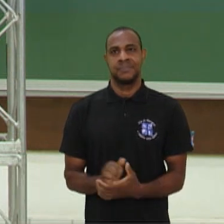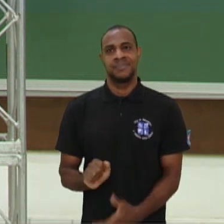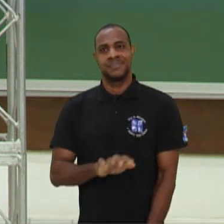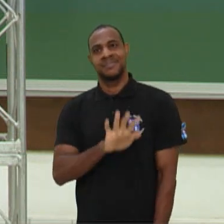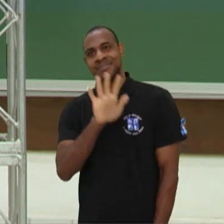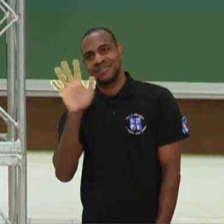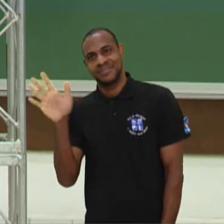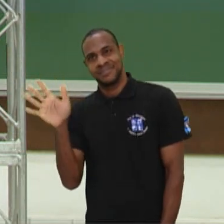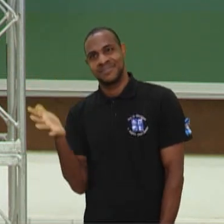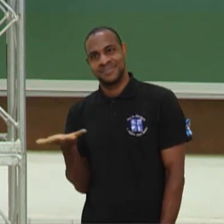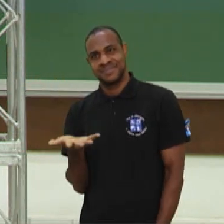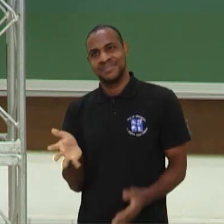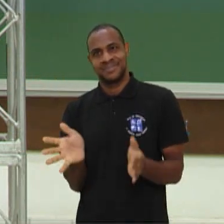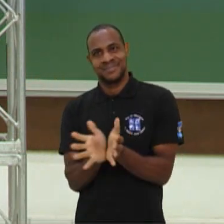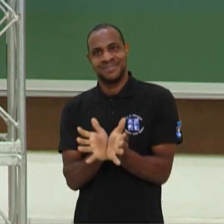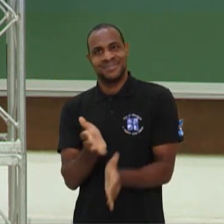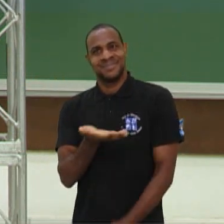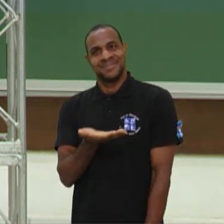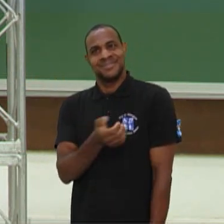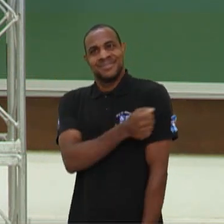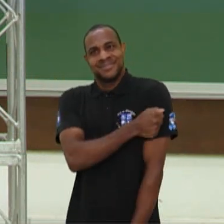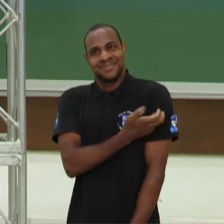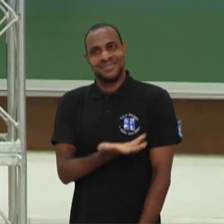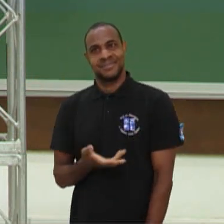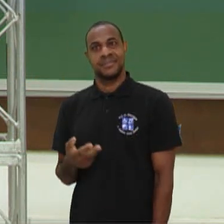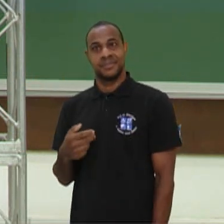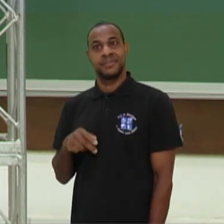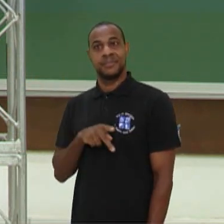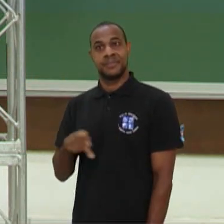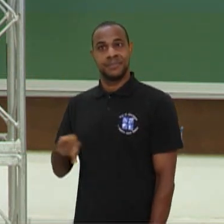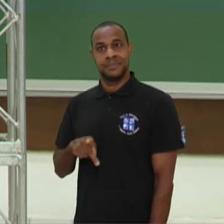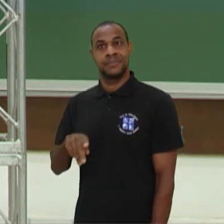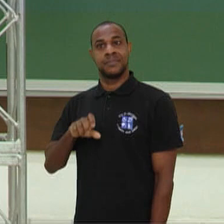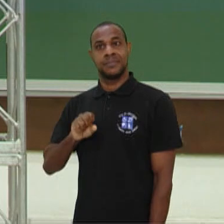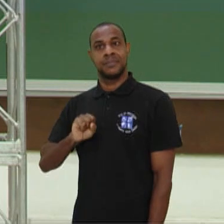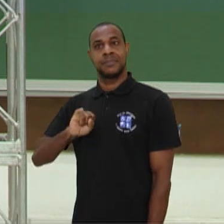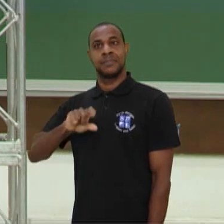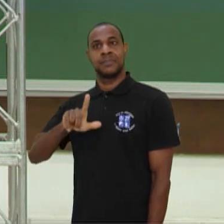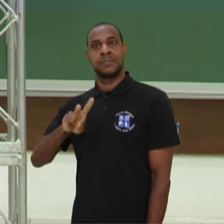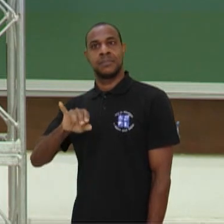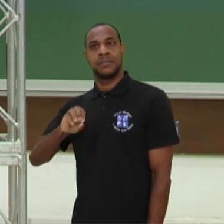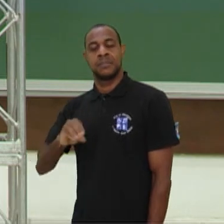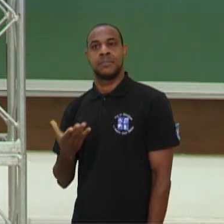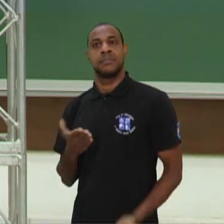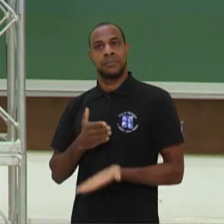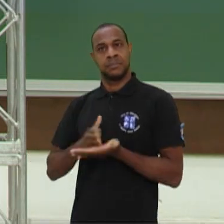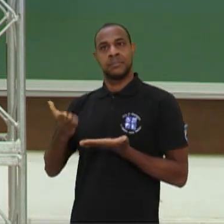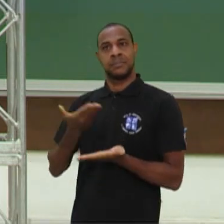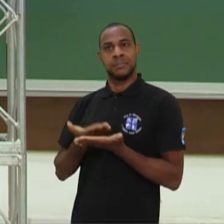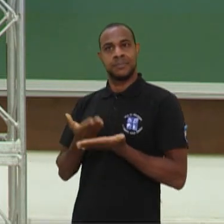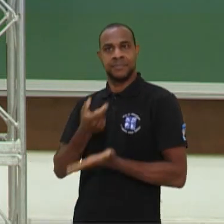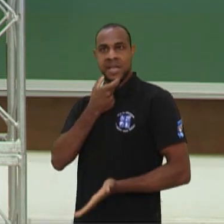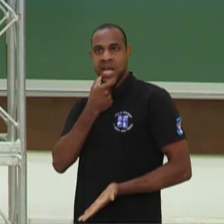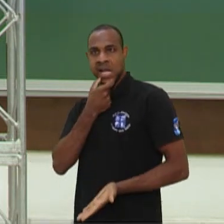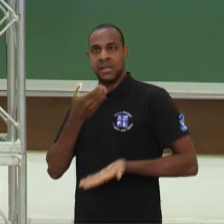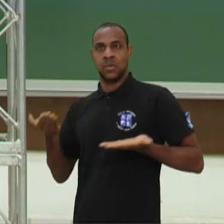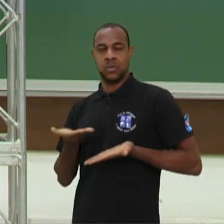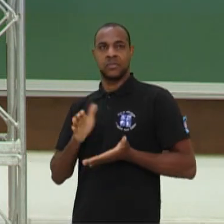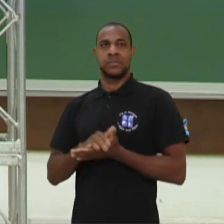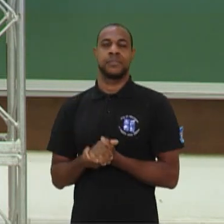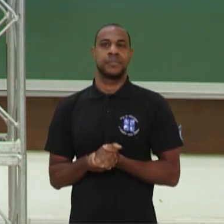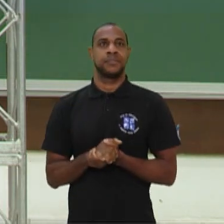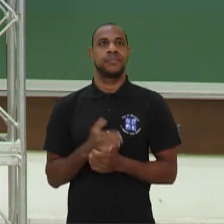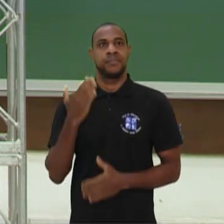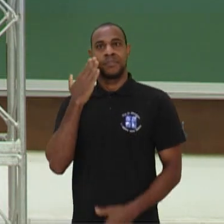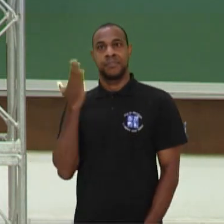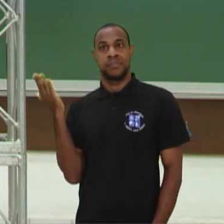everyone, I hope that everything is okay. Eu sou o professor Silvio e nós vamos começar a nossa aula de hoje. Lembrando, pessoal,